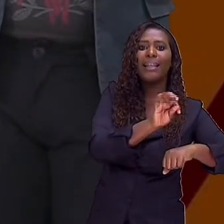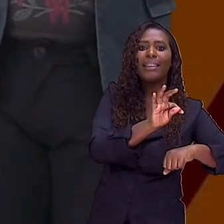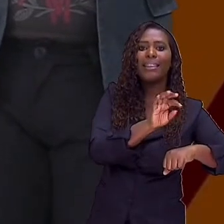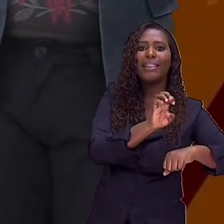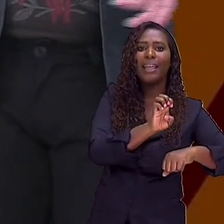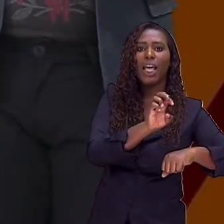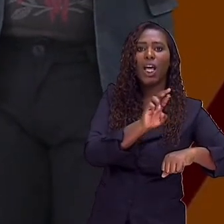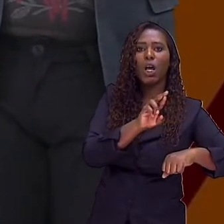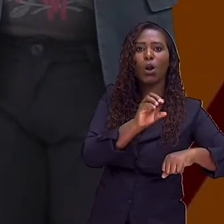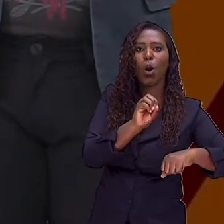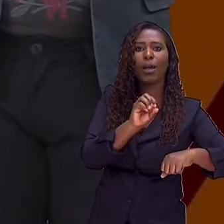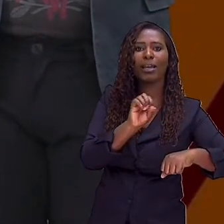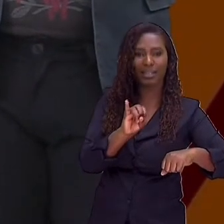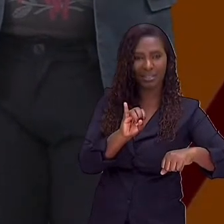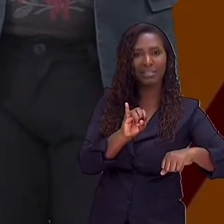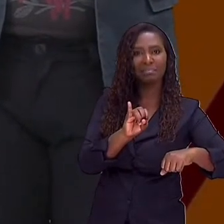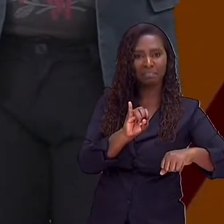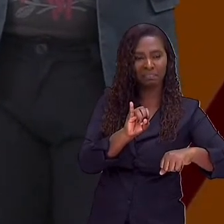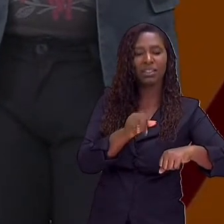com a emancipação